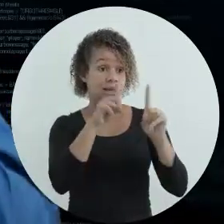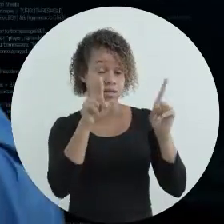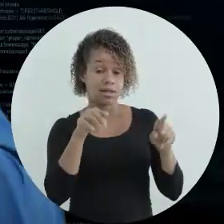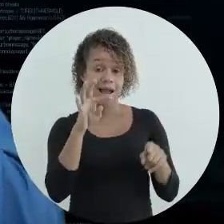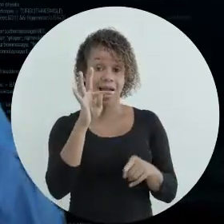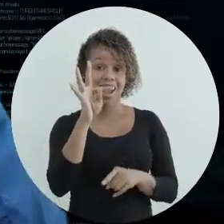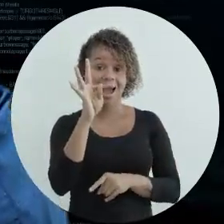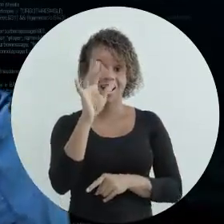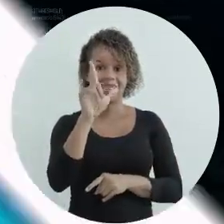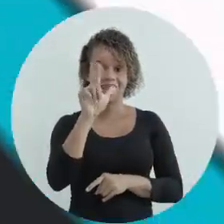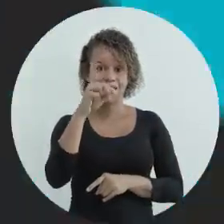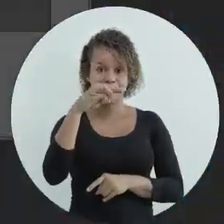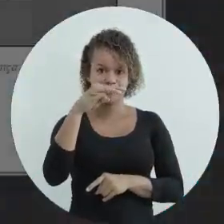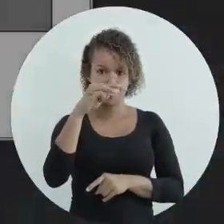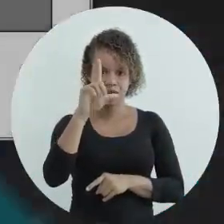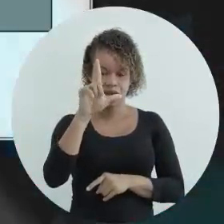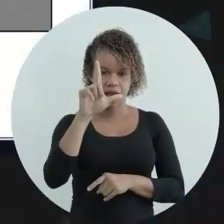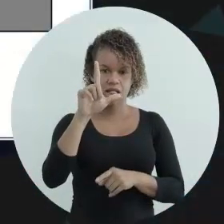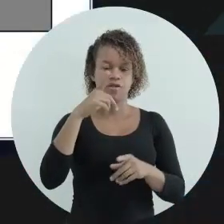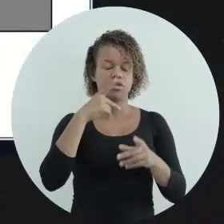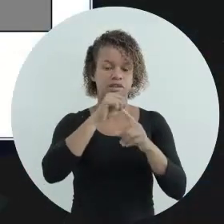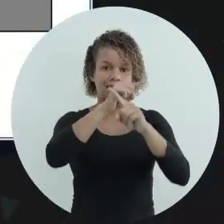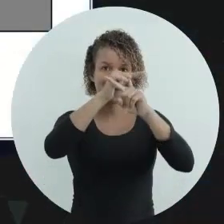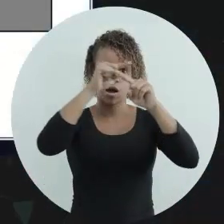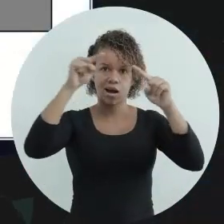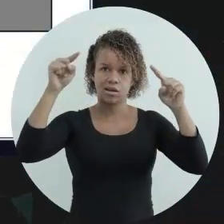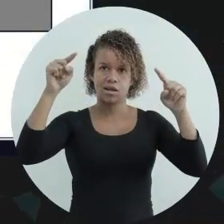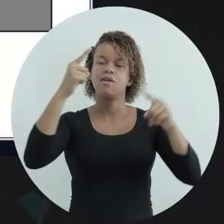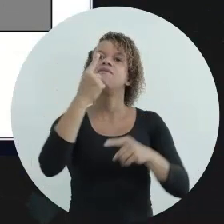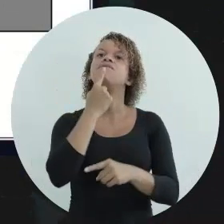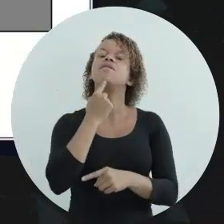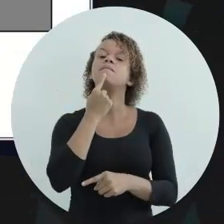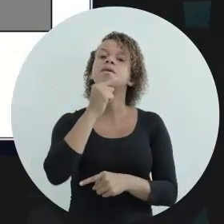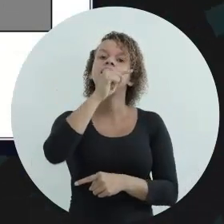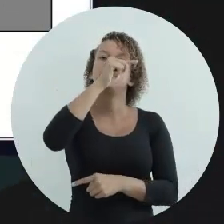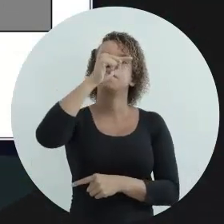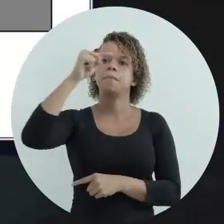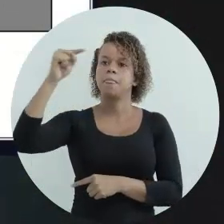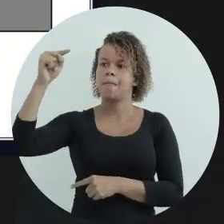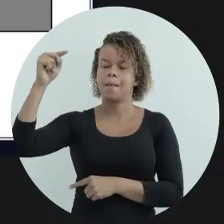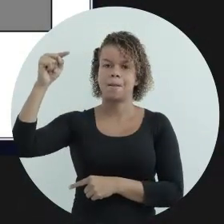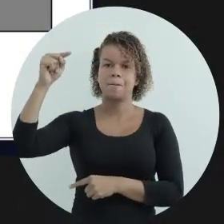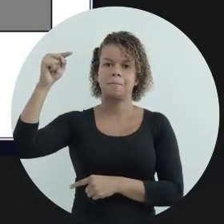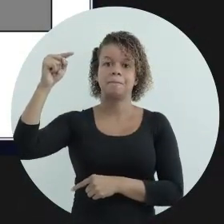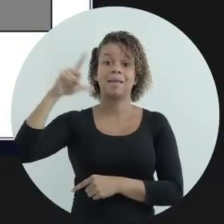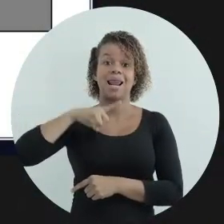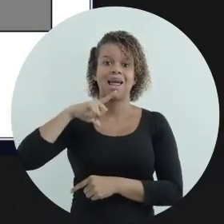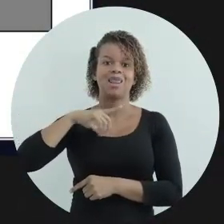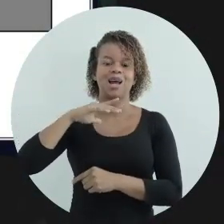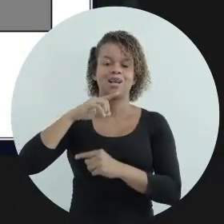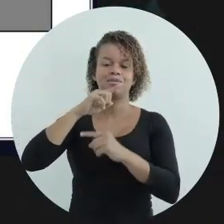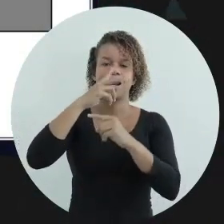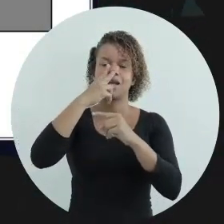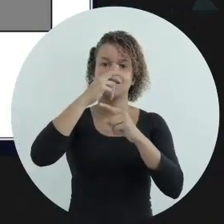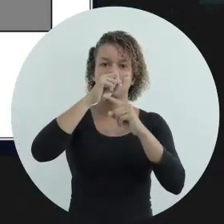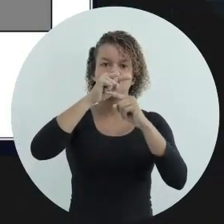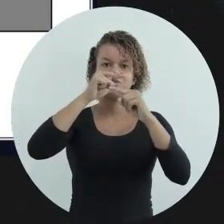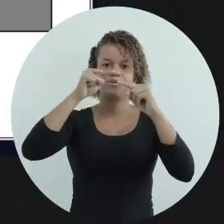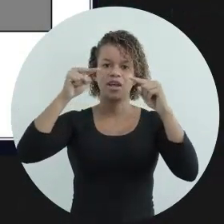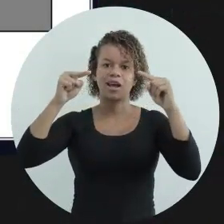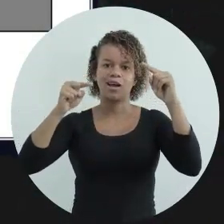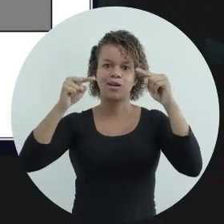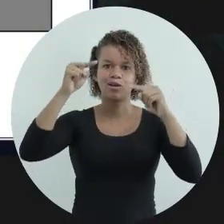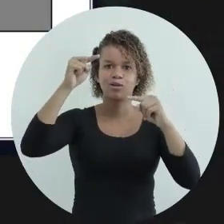ter uma linha vermelha, essa linha vermelha, ela está sublinhando o